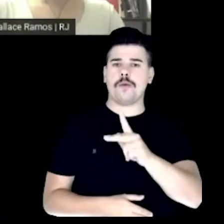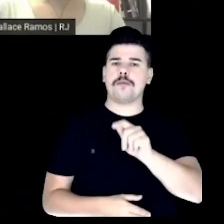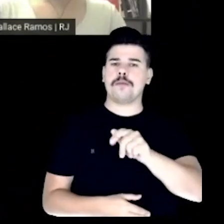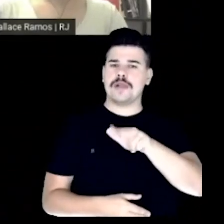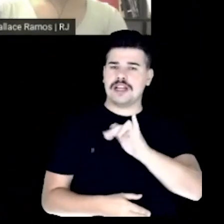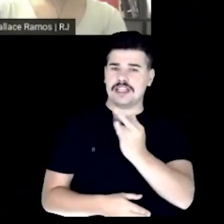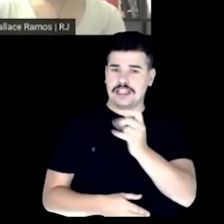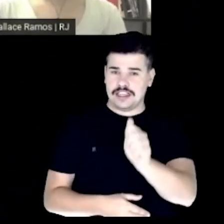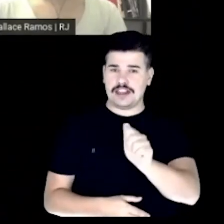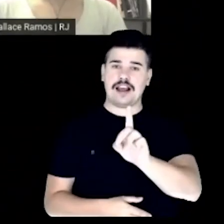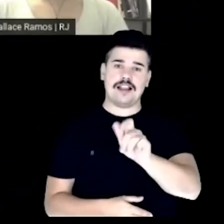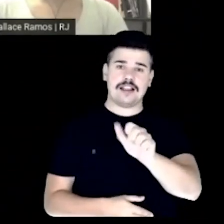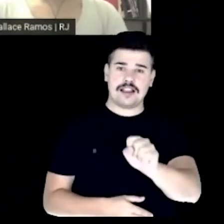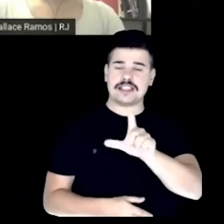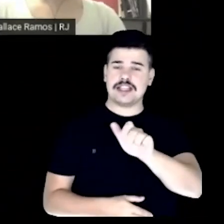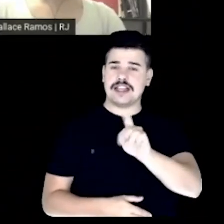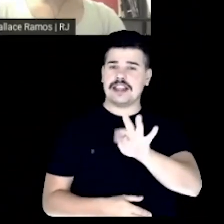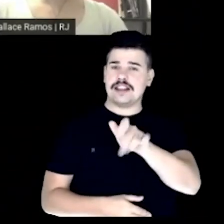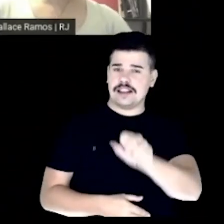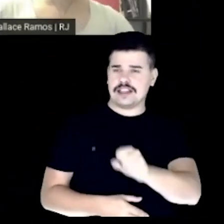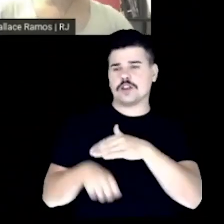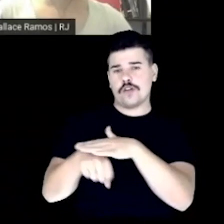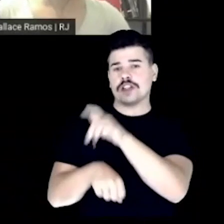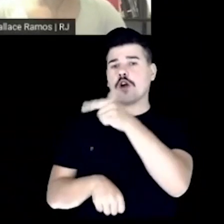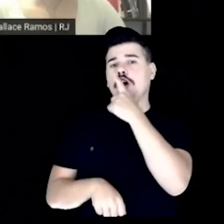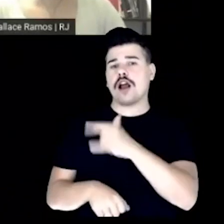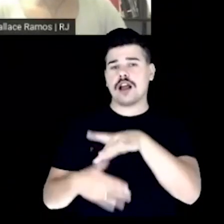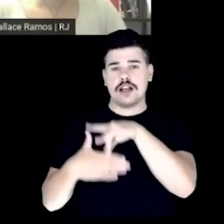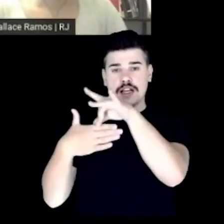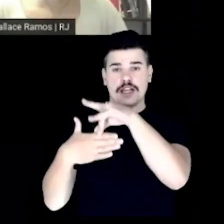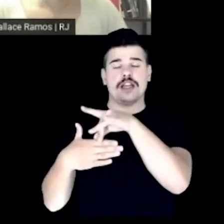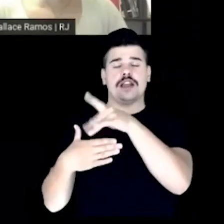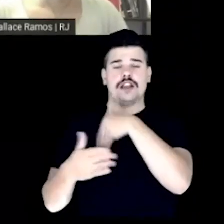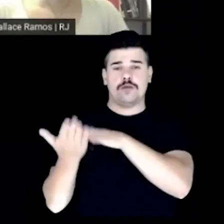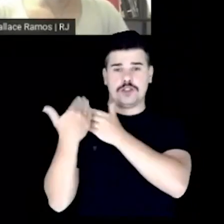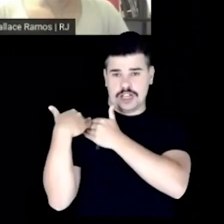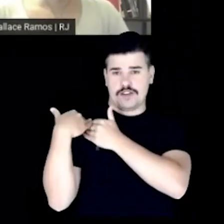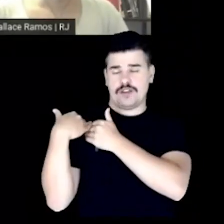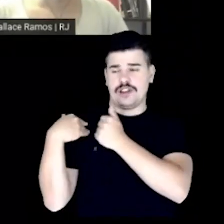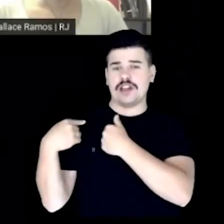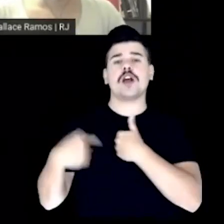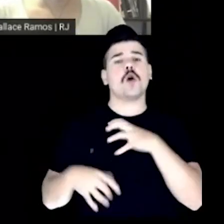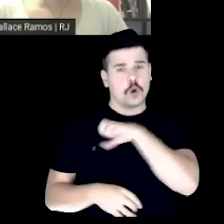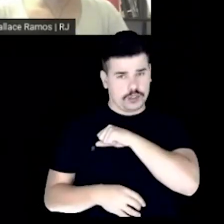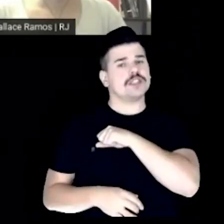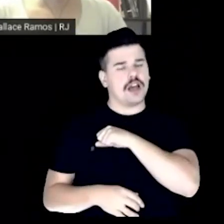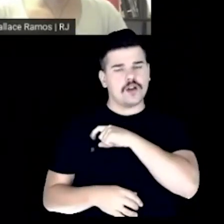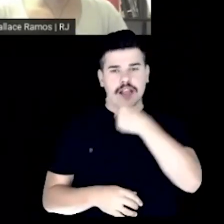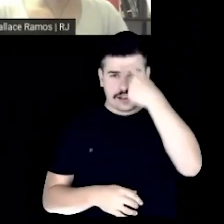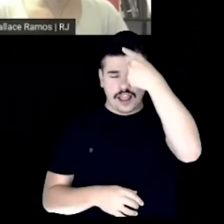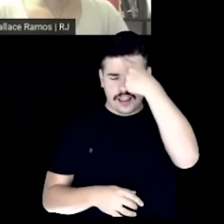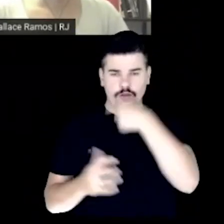livro, fui conversar direto com o pessoal do selo jovem da Companhia das Letras e adoraram a ideia e pilharam